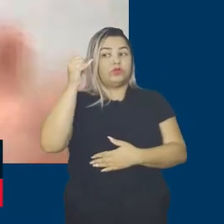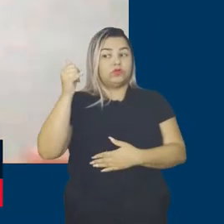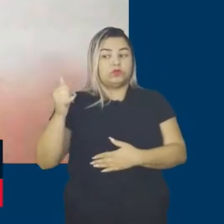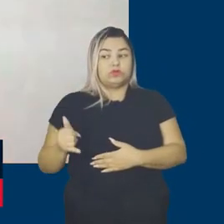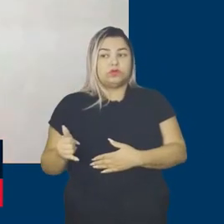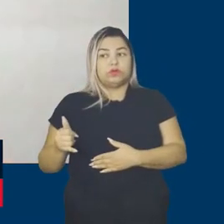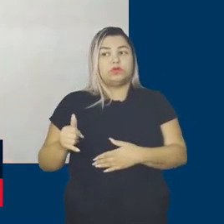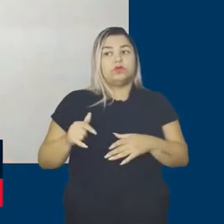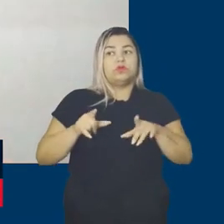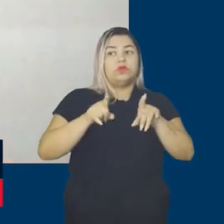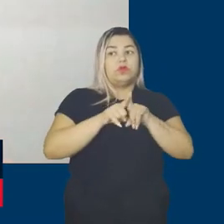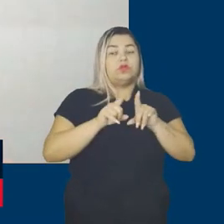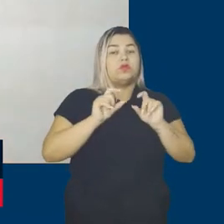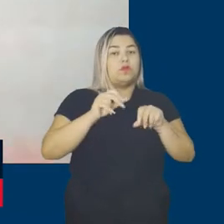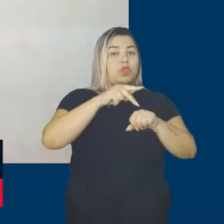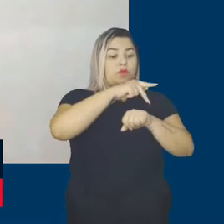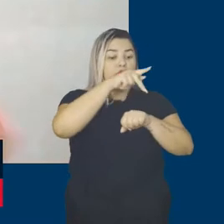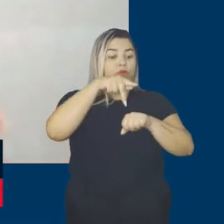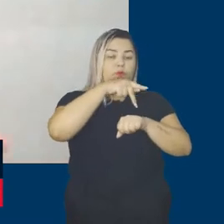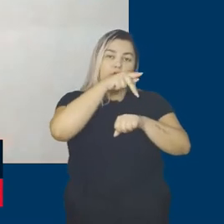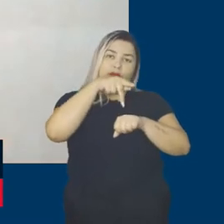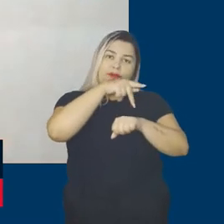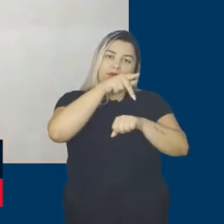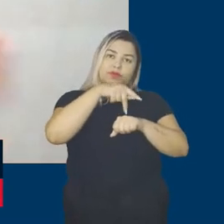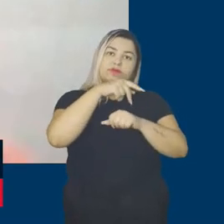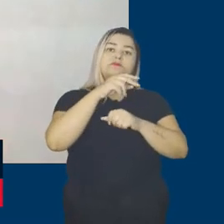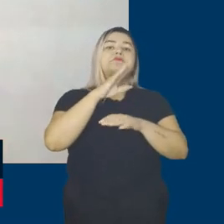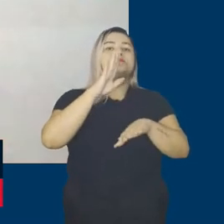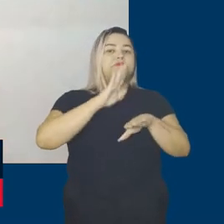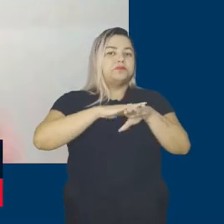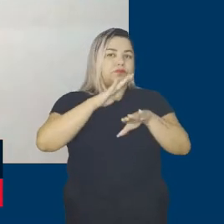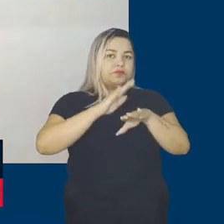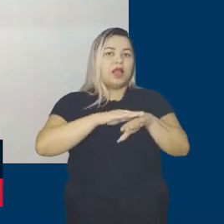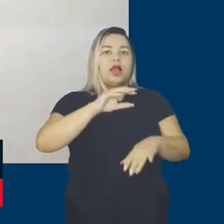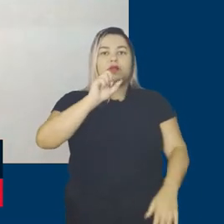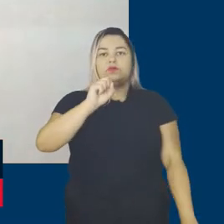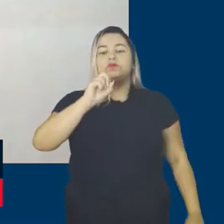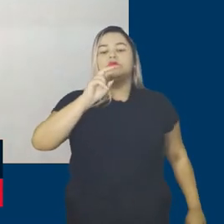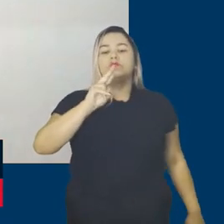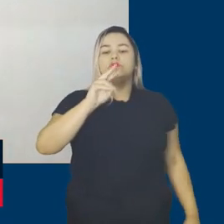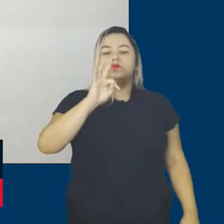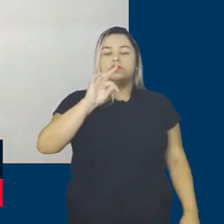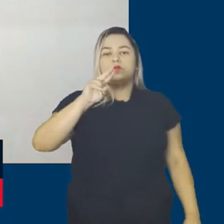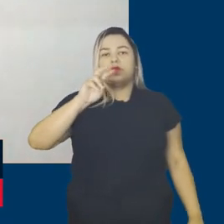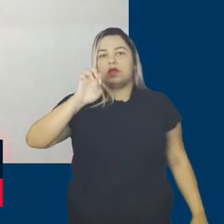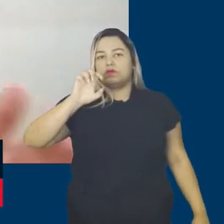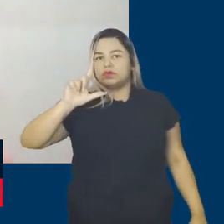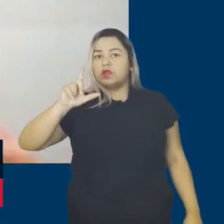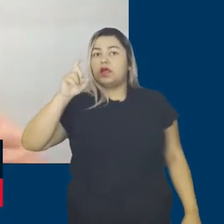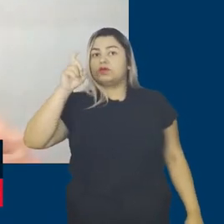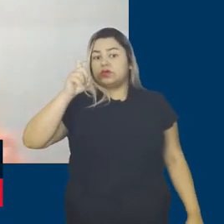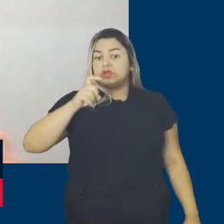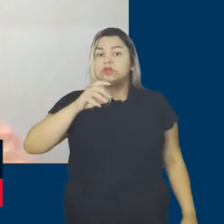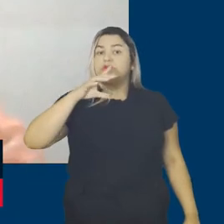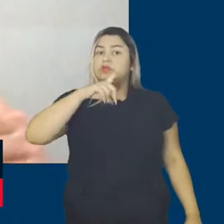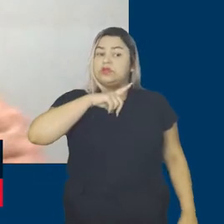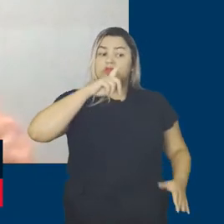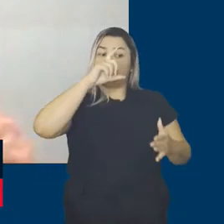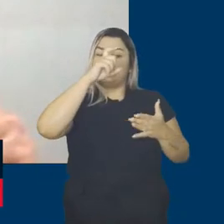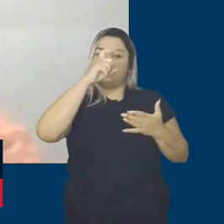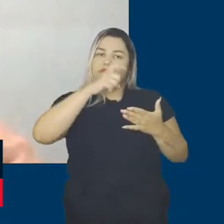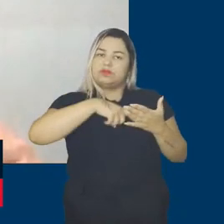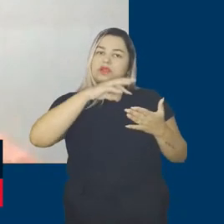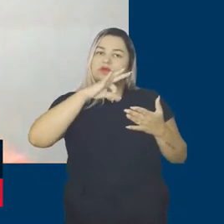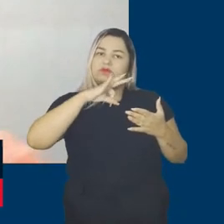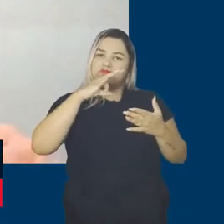caso da transição para um país mais sustentável, essas taxas têm que ser diferenciadas. Né? Então, não é a mesma coisa